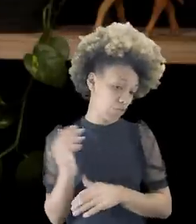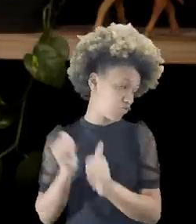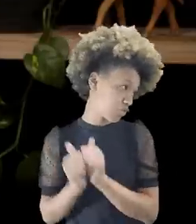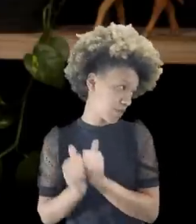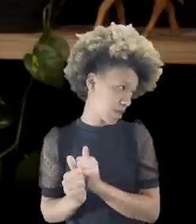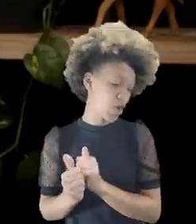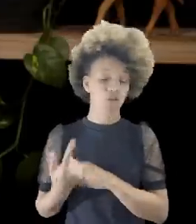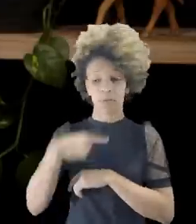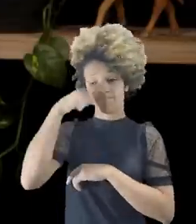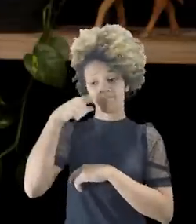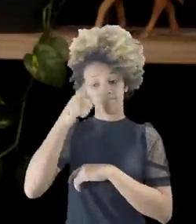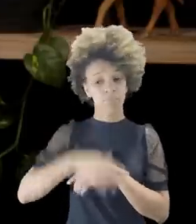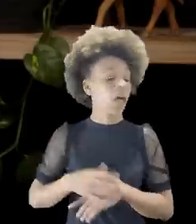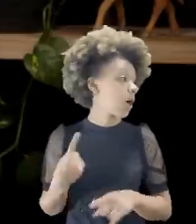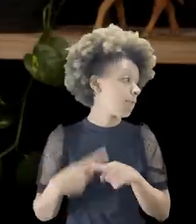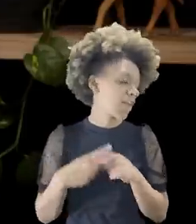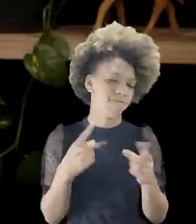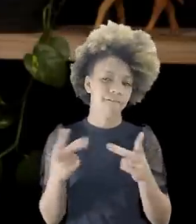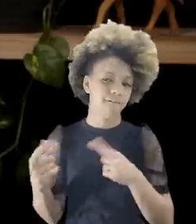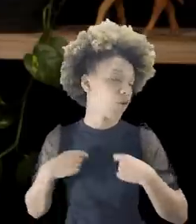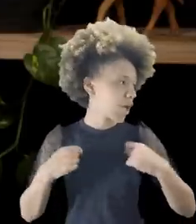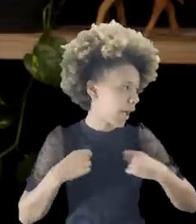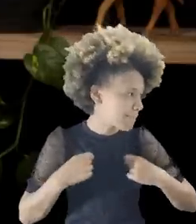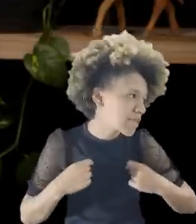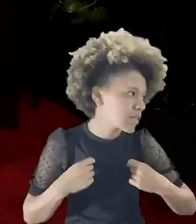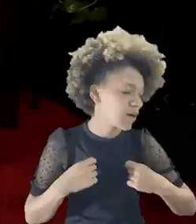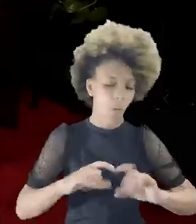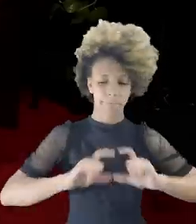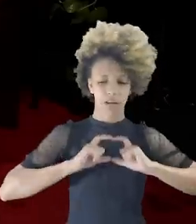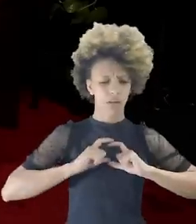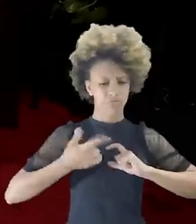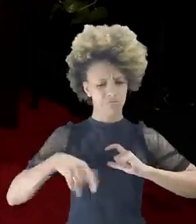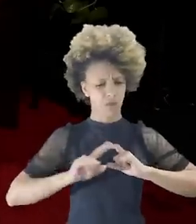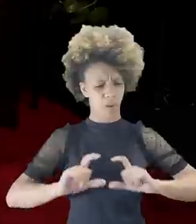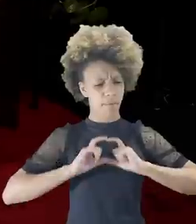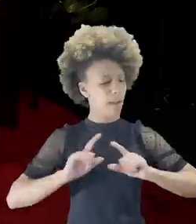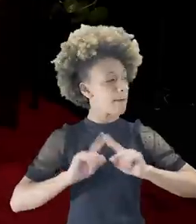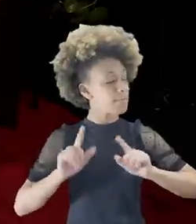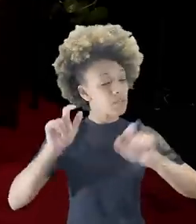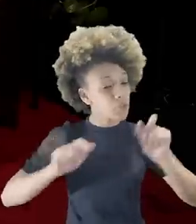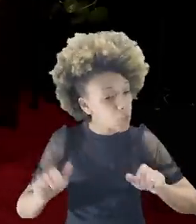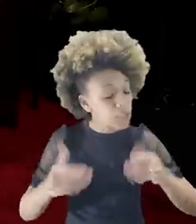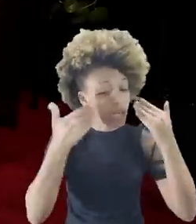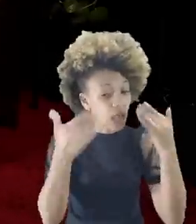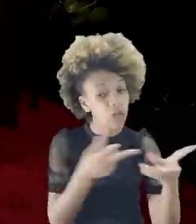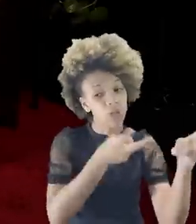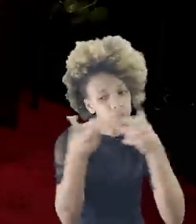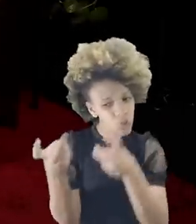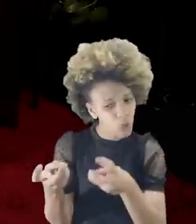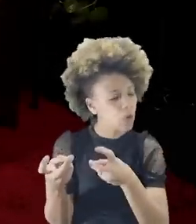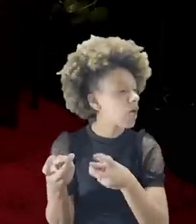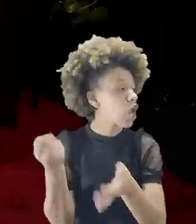ele contrata muito pelo status Por que você vai vender muita camisa E se trouxer um medalhão os cara falou não vamos fazer medalha vamos trazer caras que claramente dá para perceber